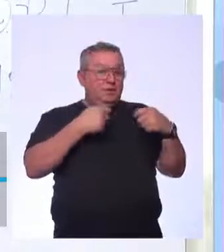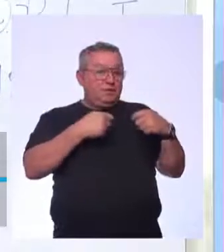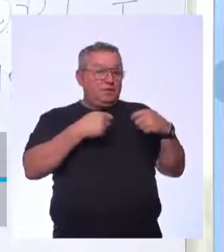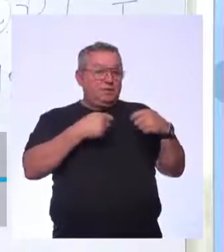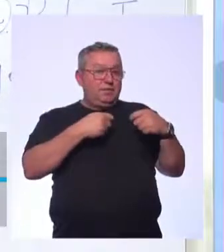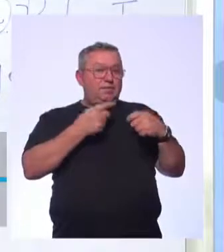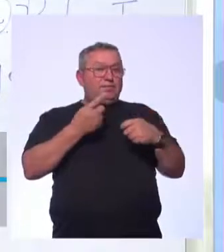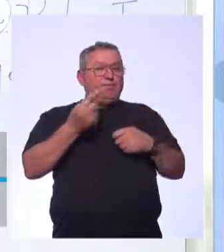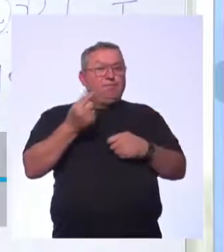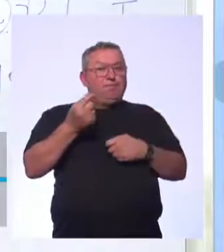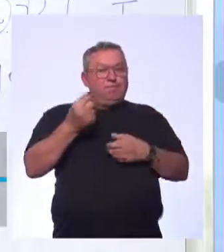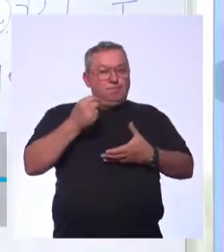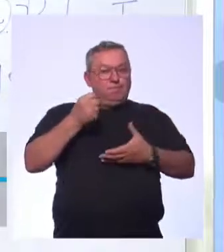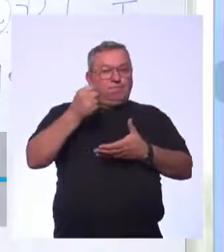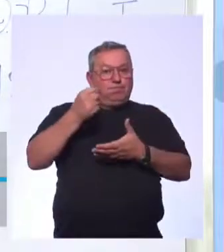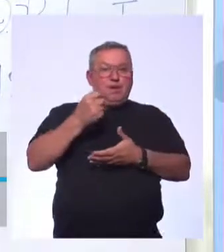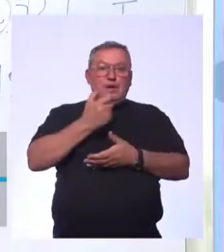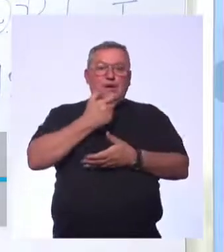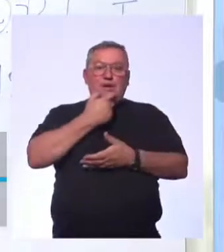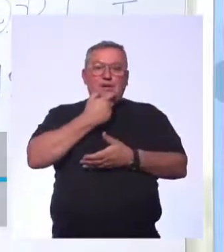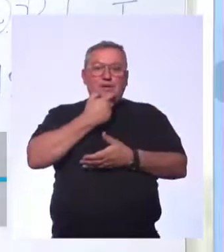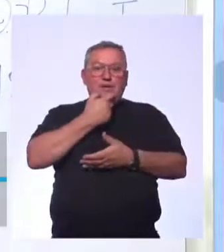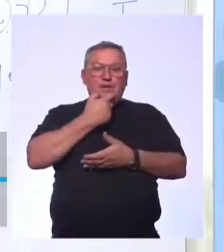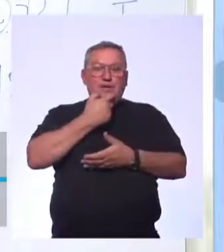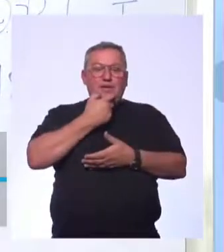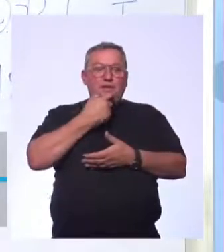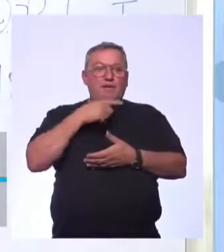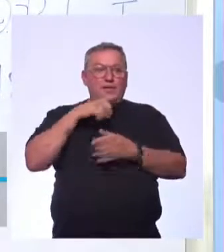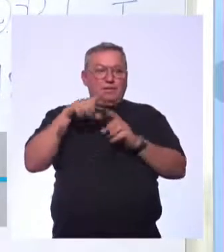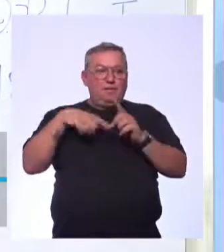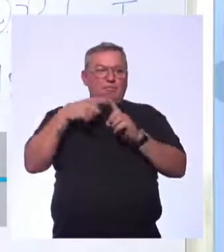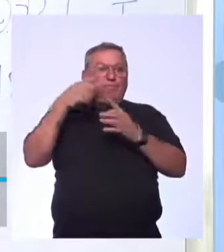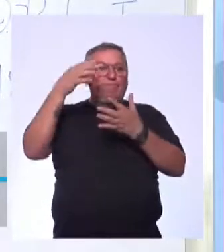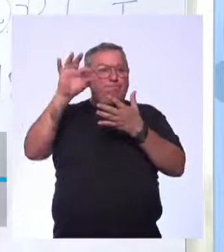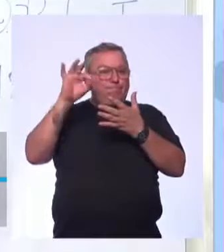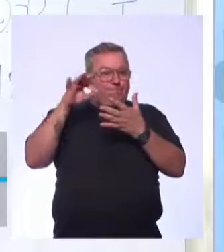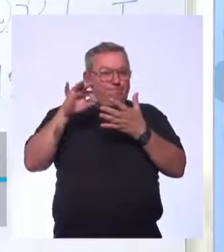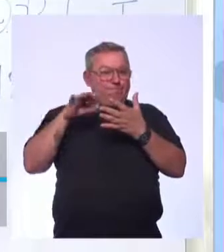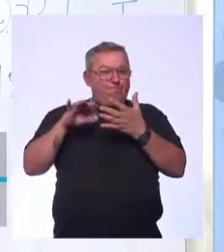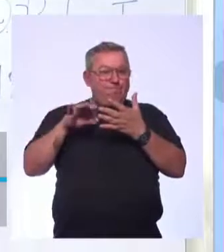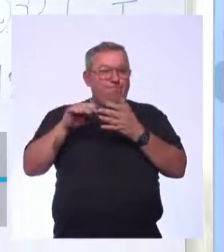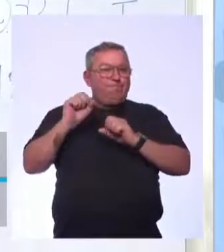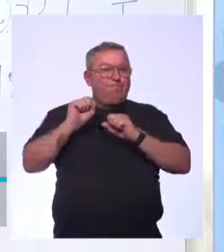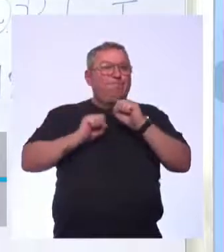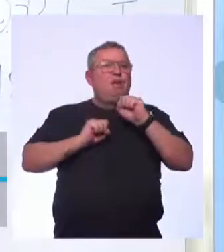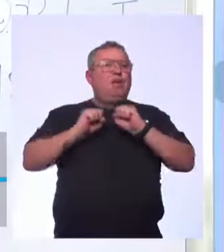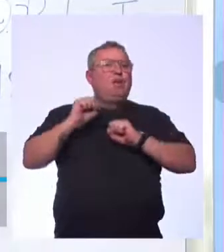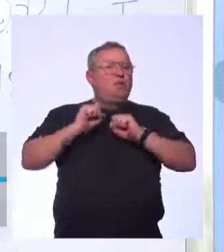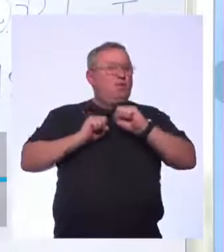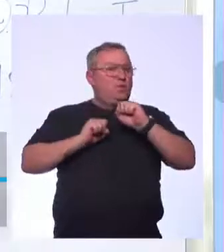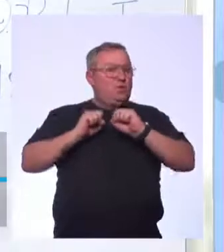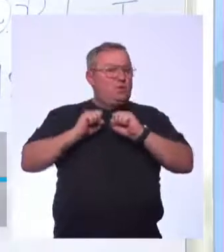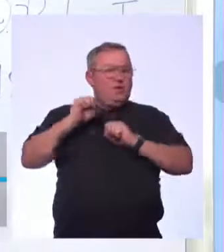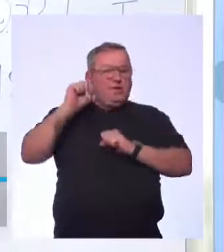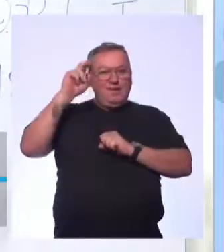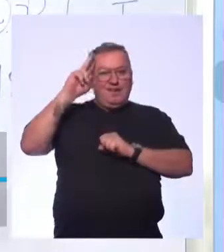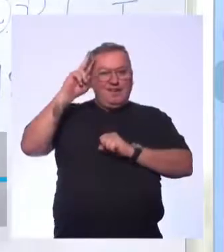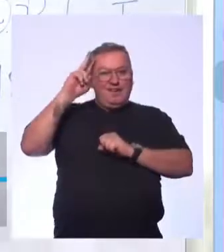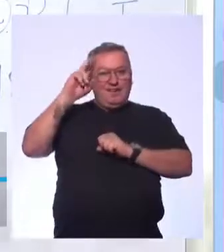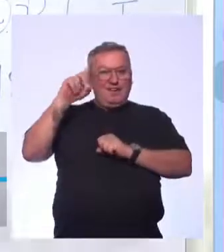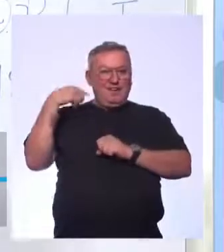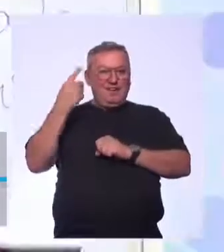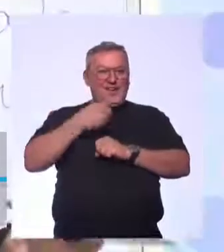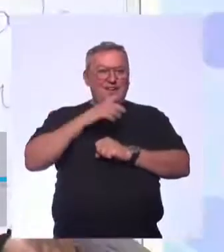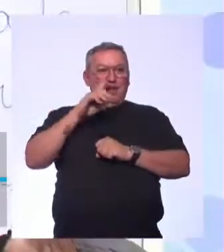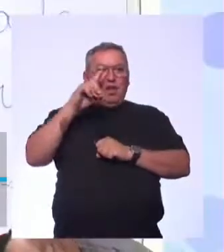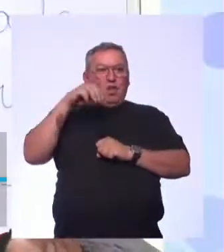do capital inglês. E tem mais um detalhe, pessoal, a indústria. Lembra que Dom